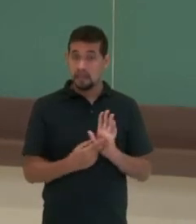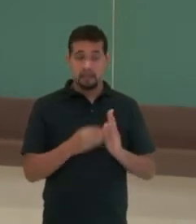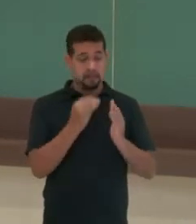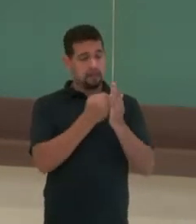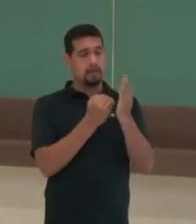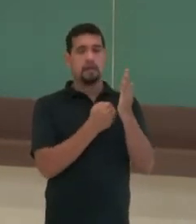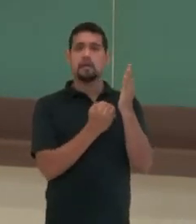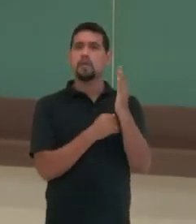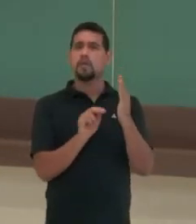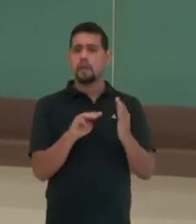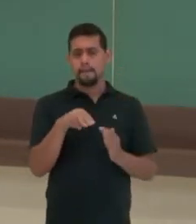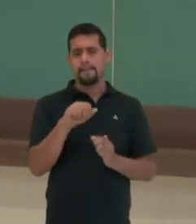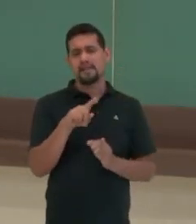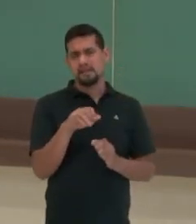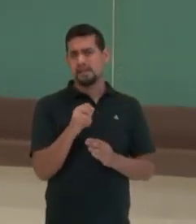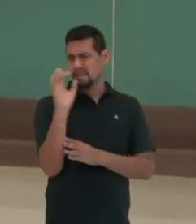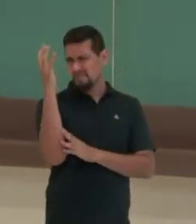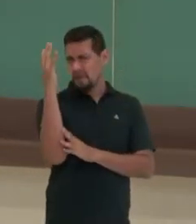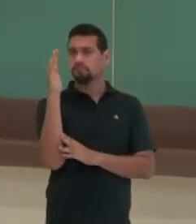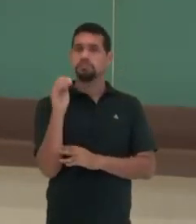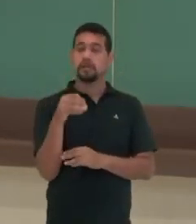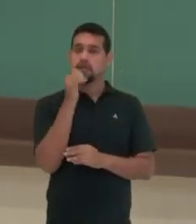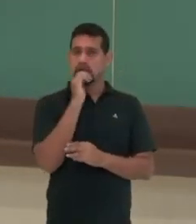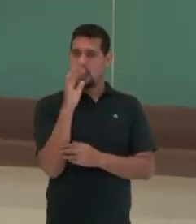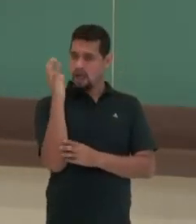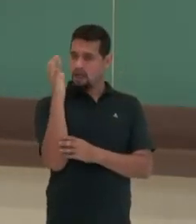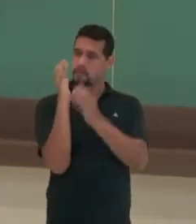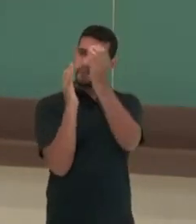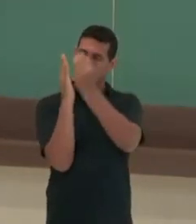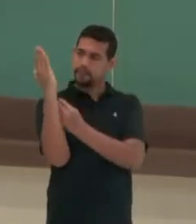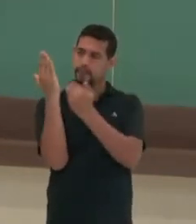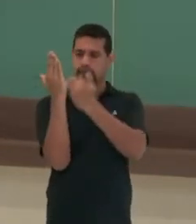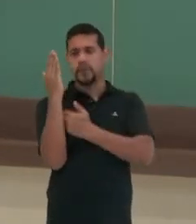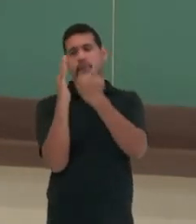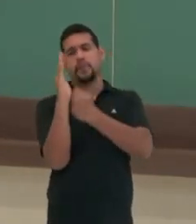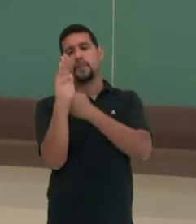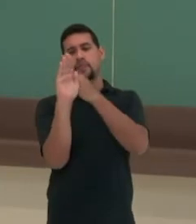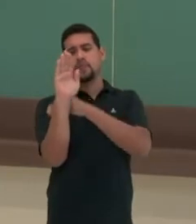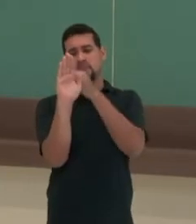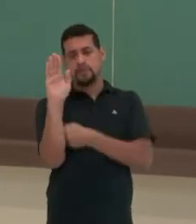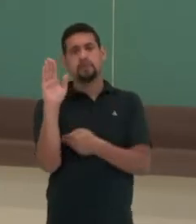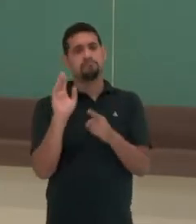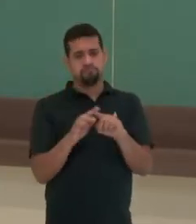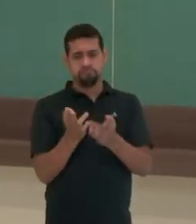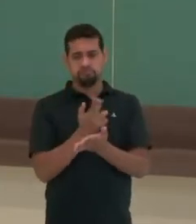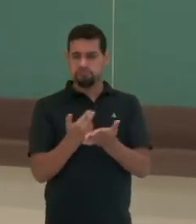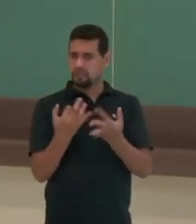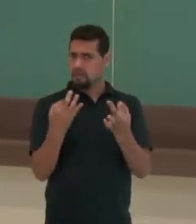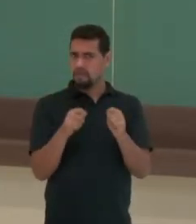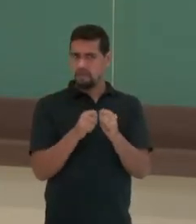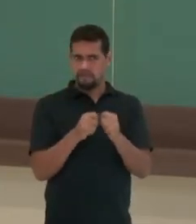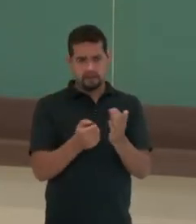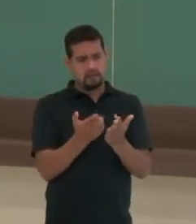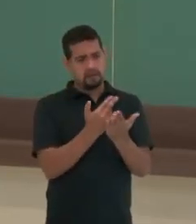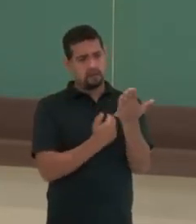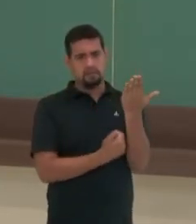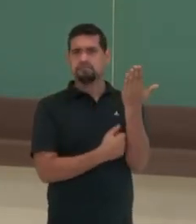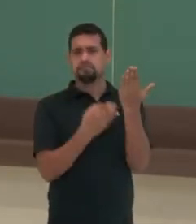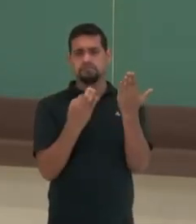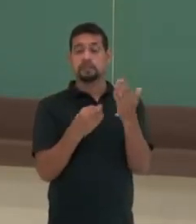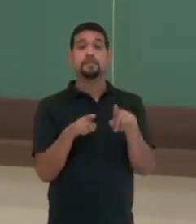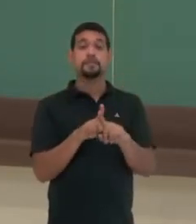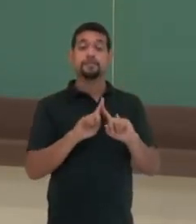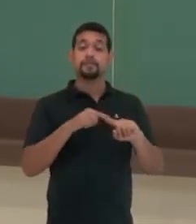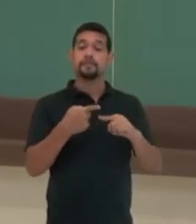uma madeira, né? Então, a partir da madeira, vai se esculpir, entalhar nesse desenho, você faz o desenho, entalha,